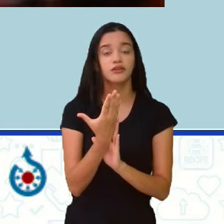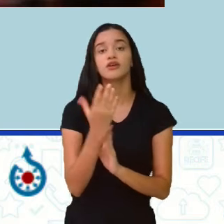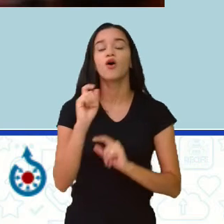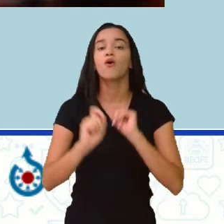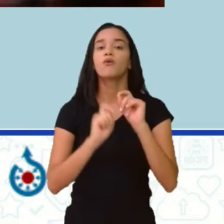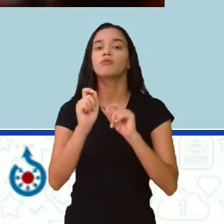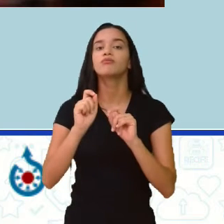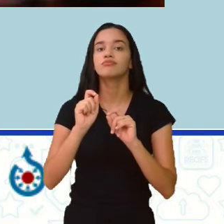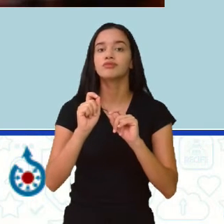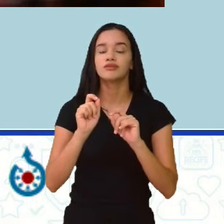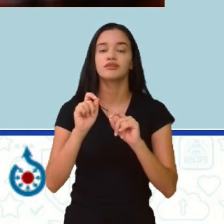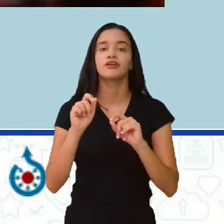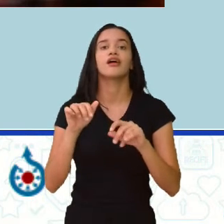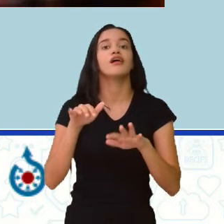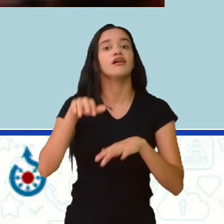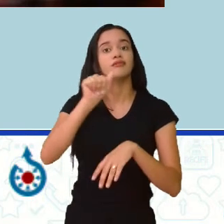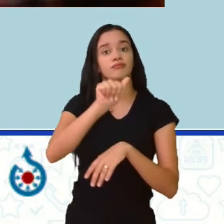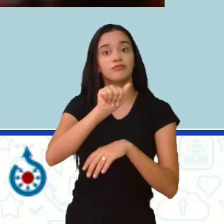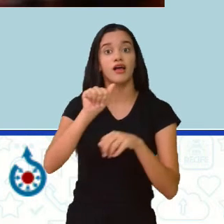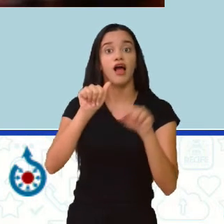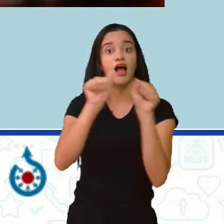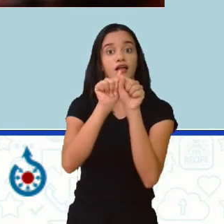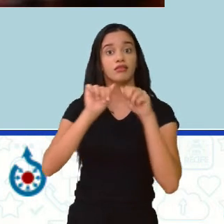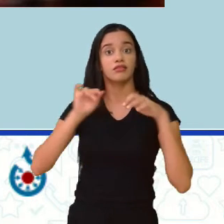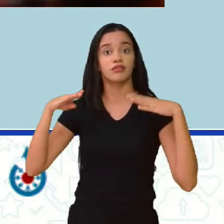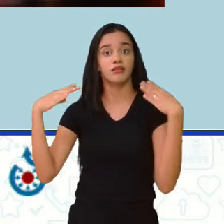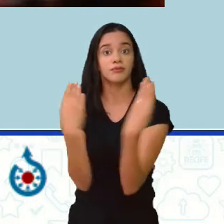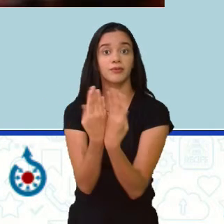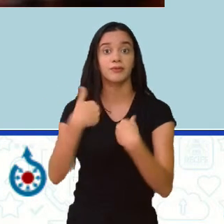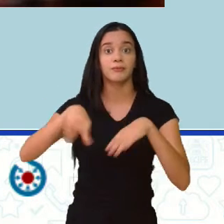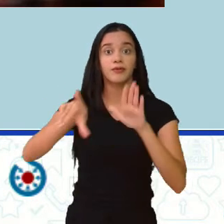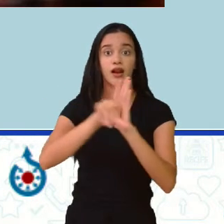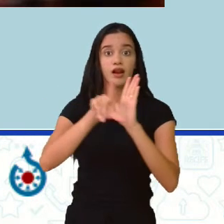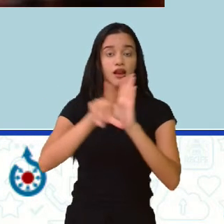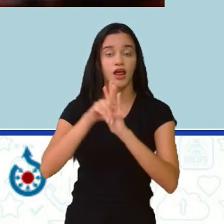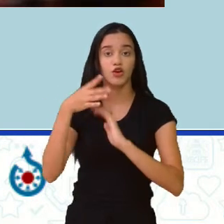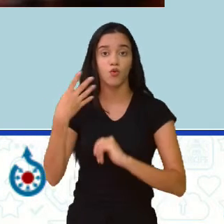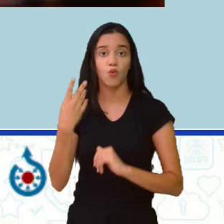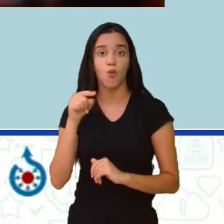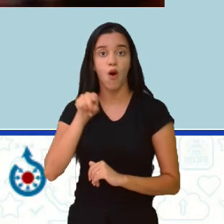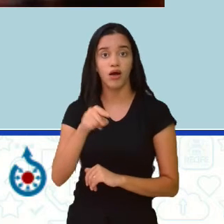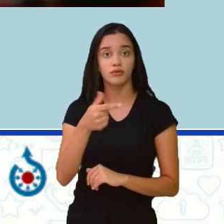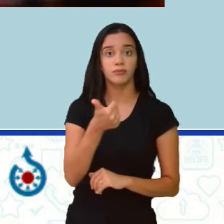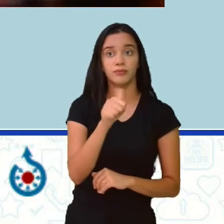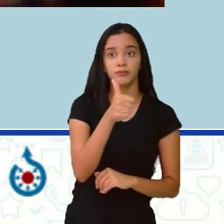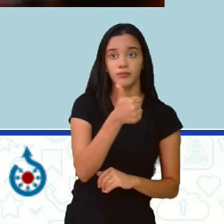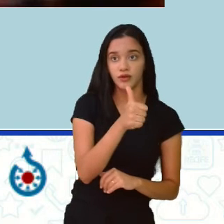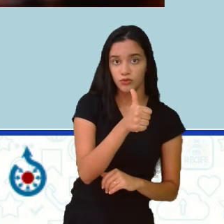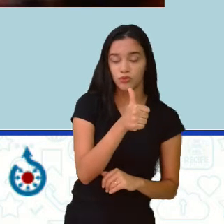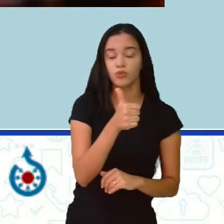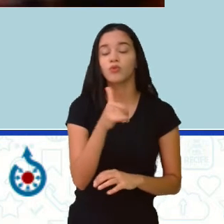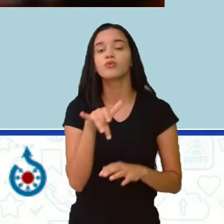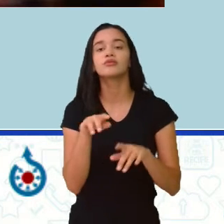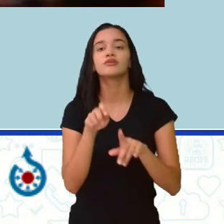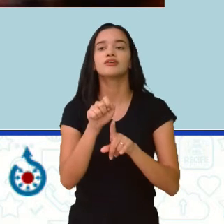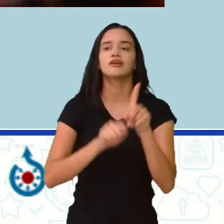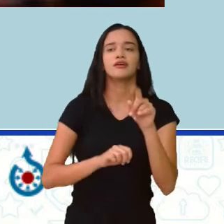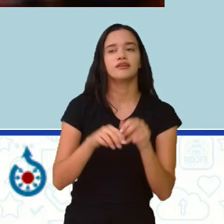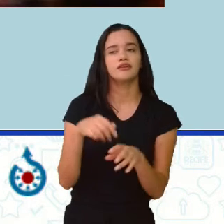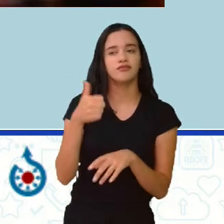Assembleia Legislativa pela Lei número 4.011, de 23 de março de 2010. Então,